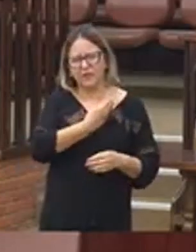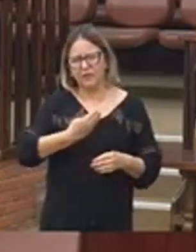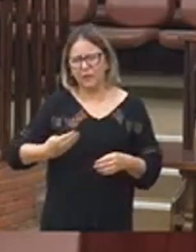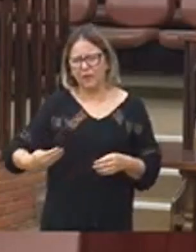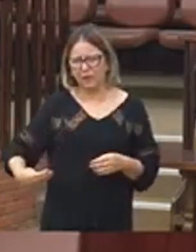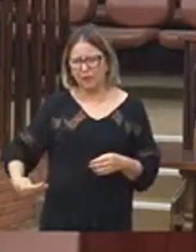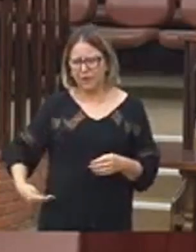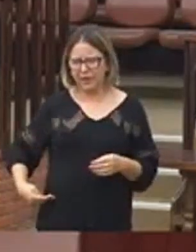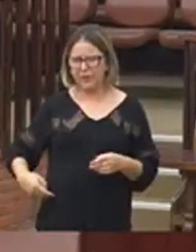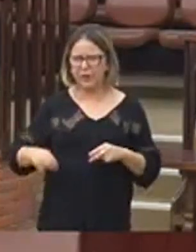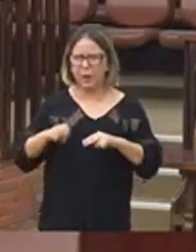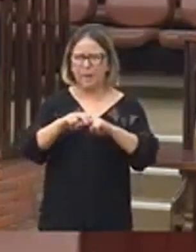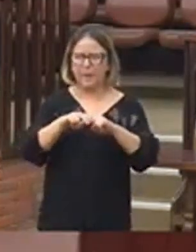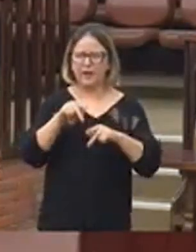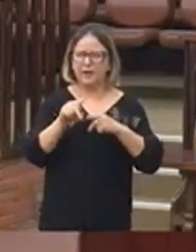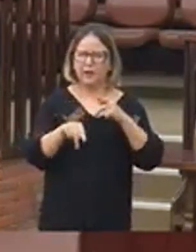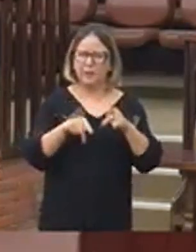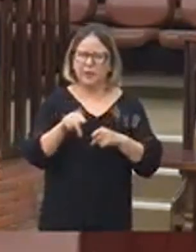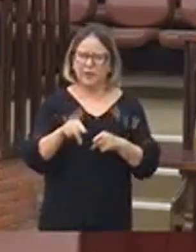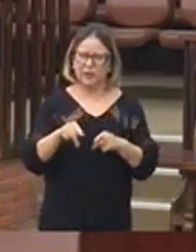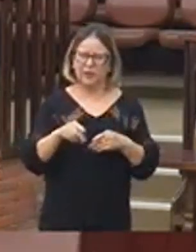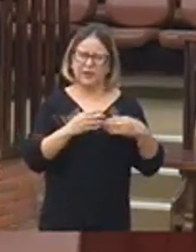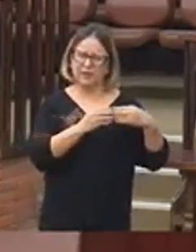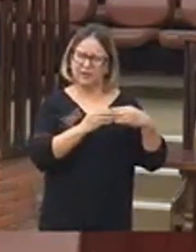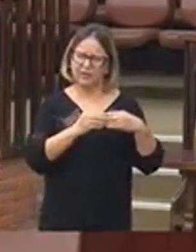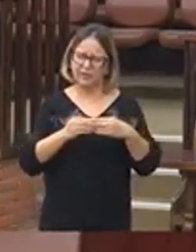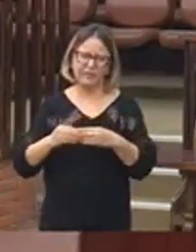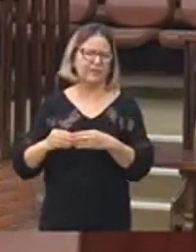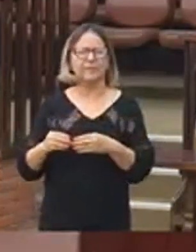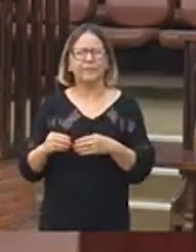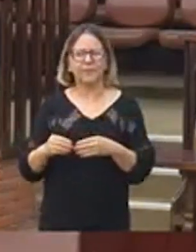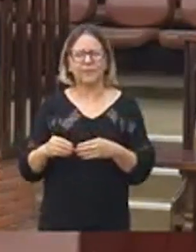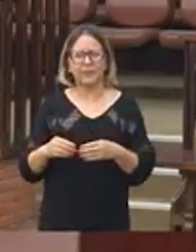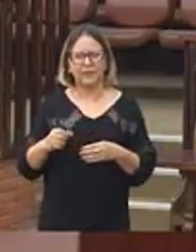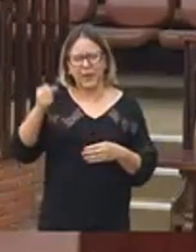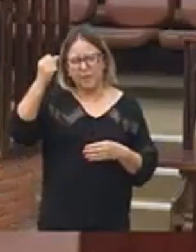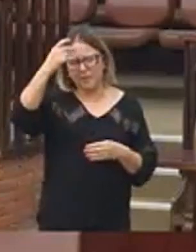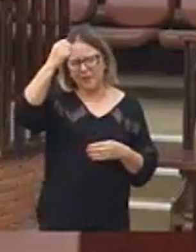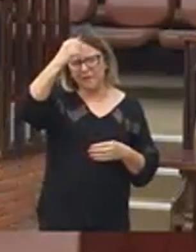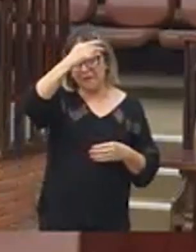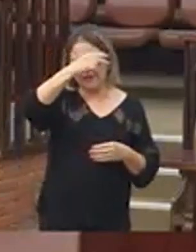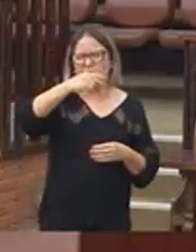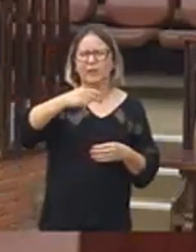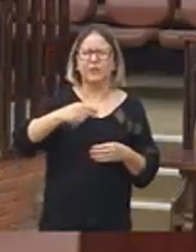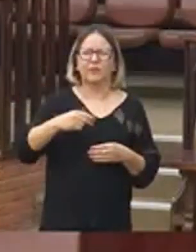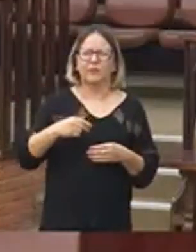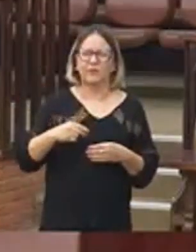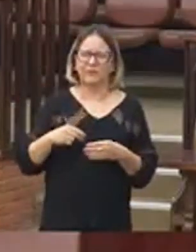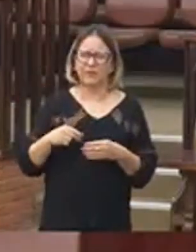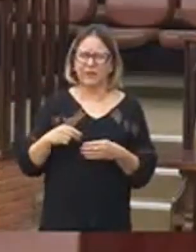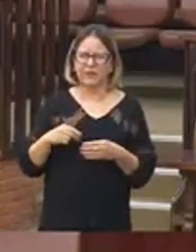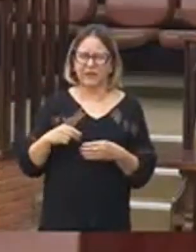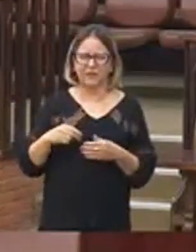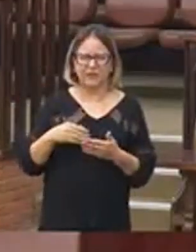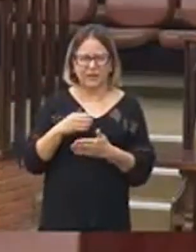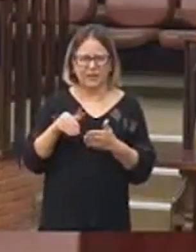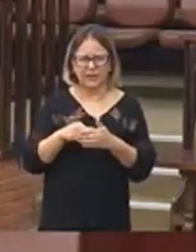na direção dos municípios, dos estados, da nação,